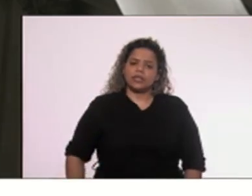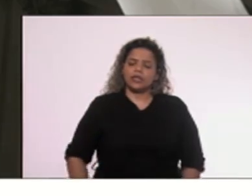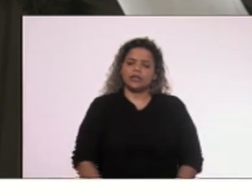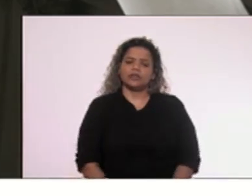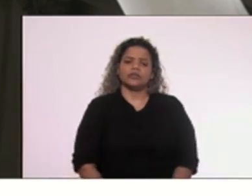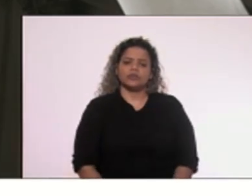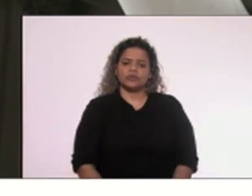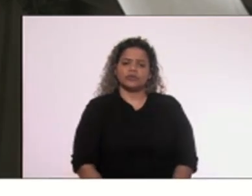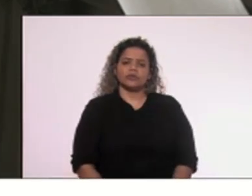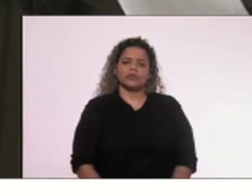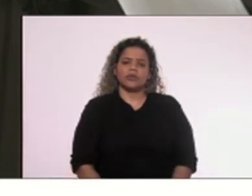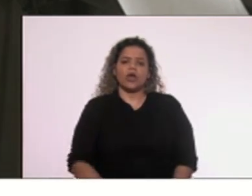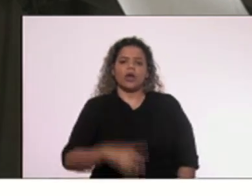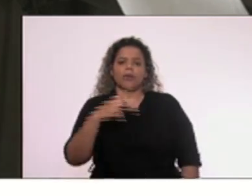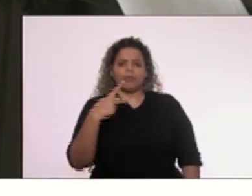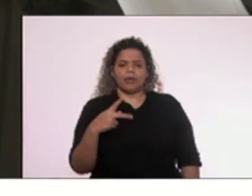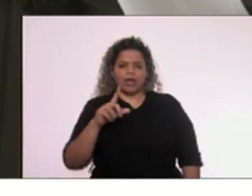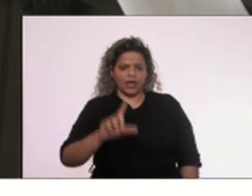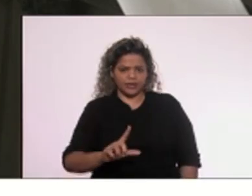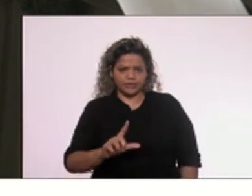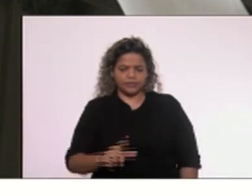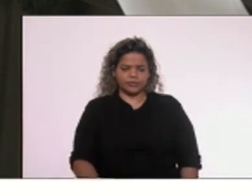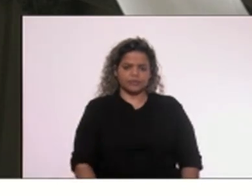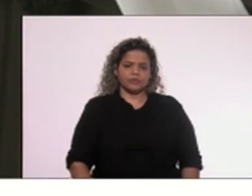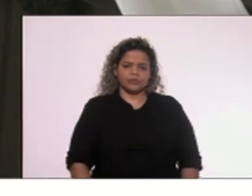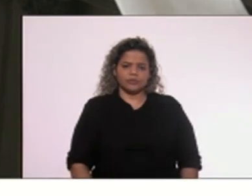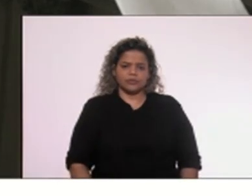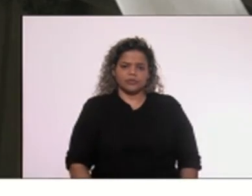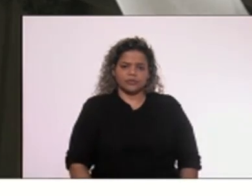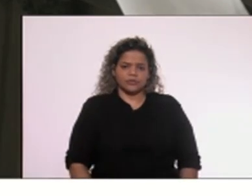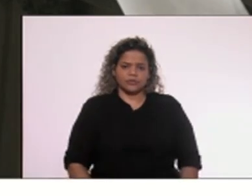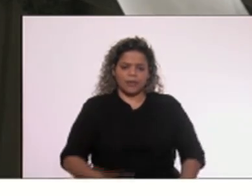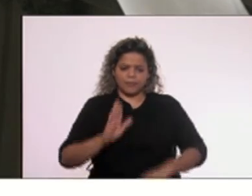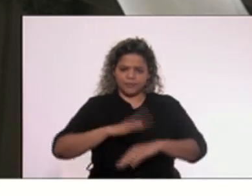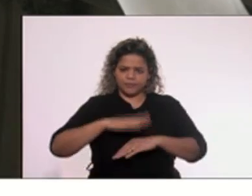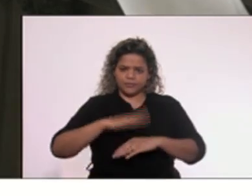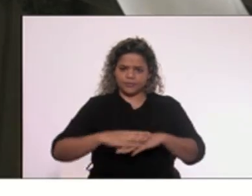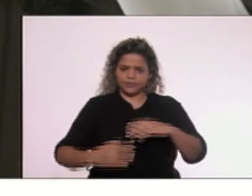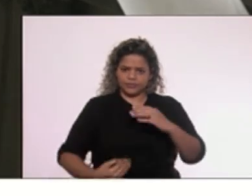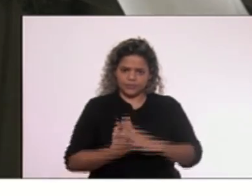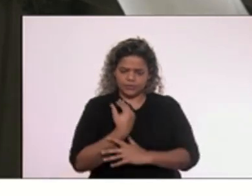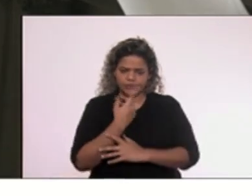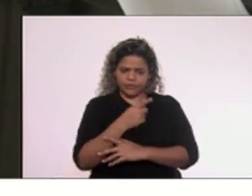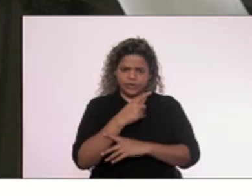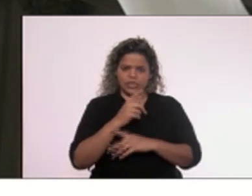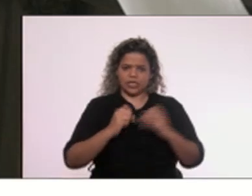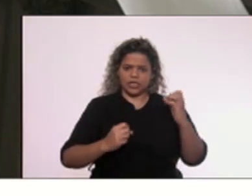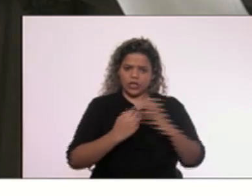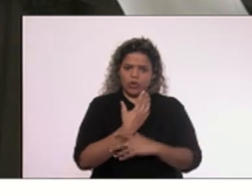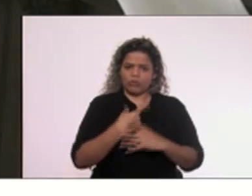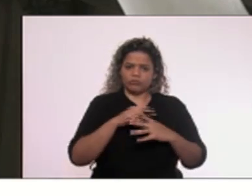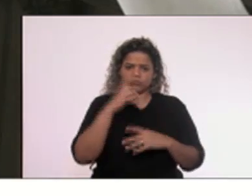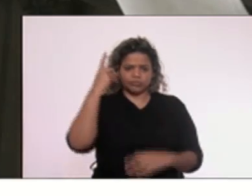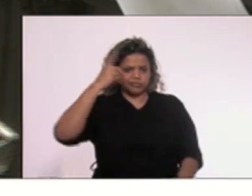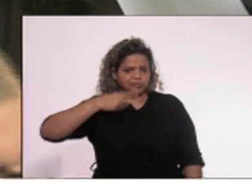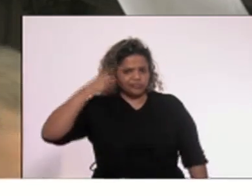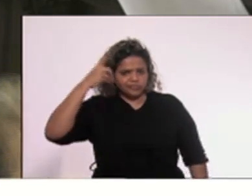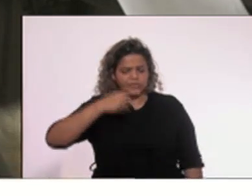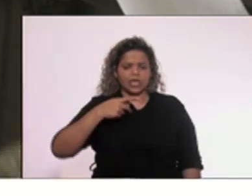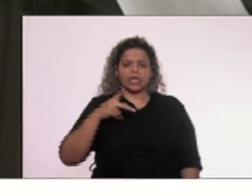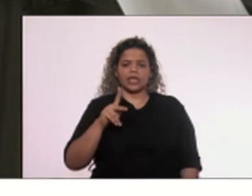o PL de sua autoria, com o